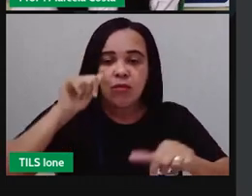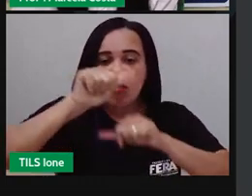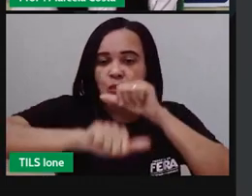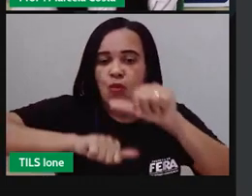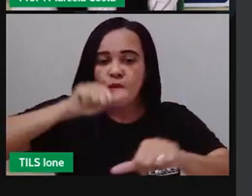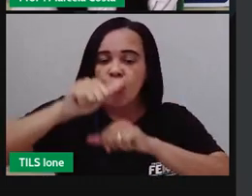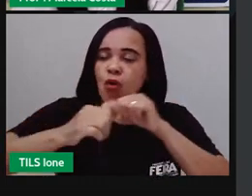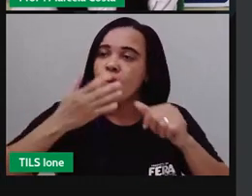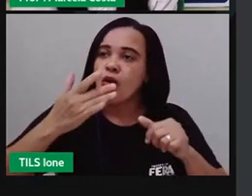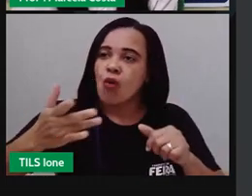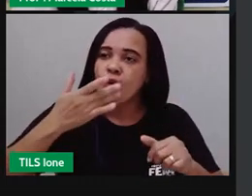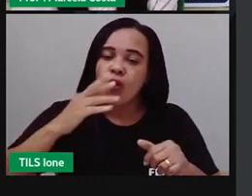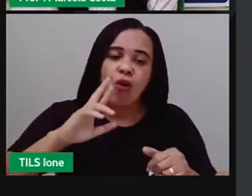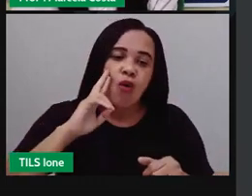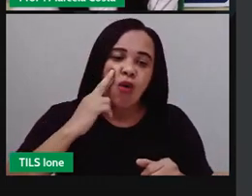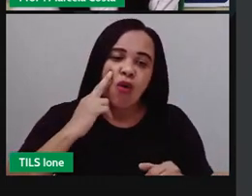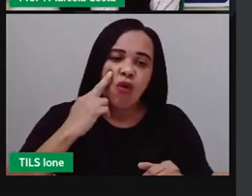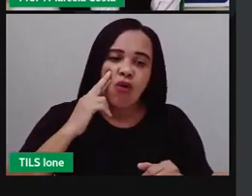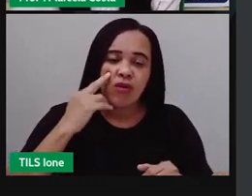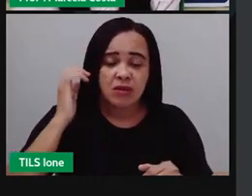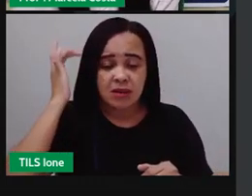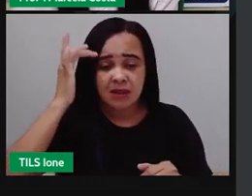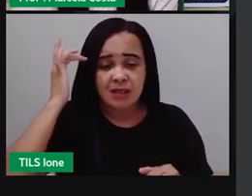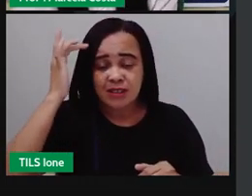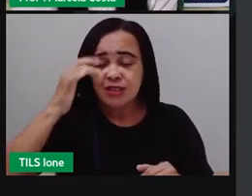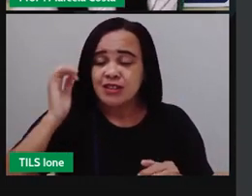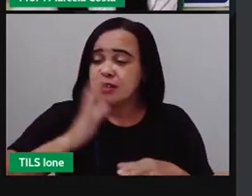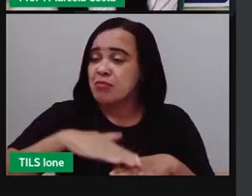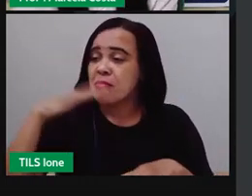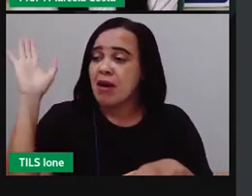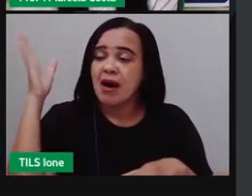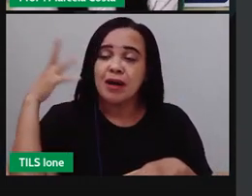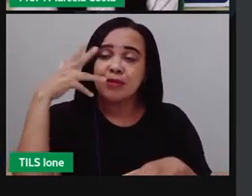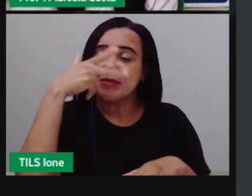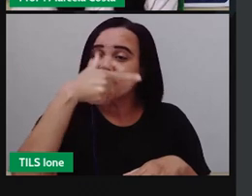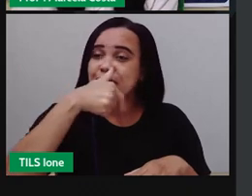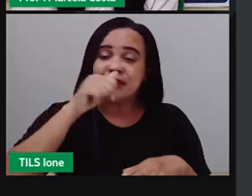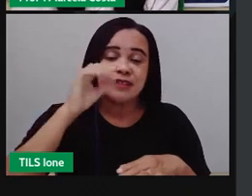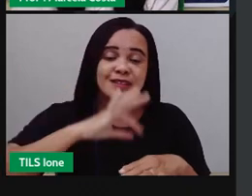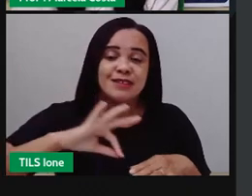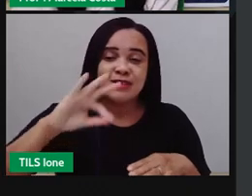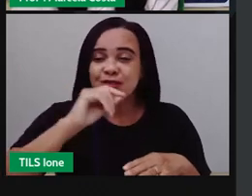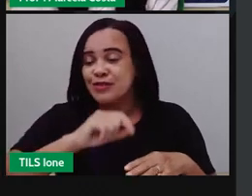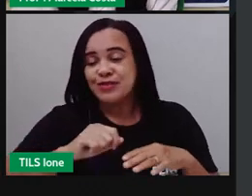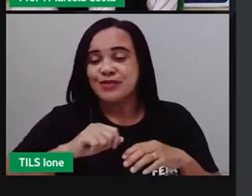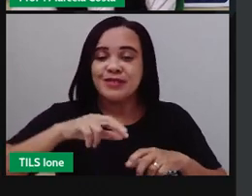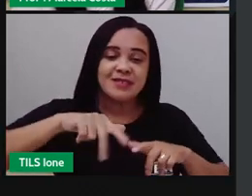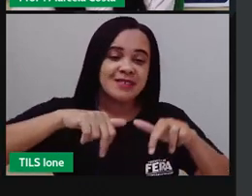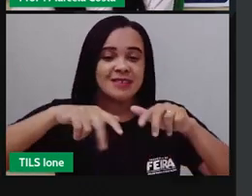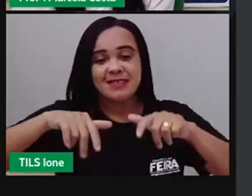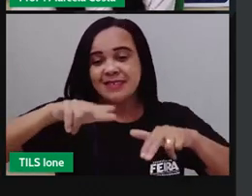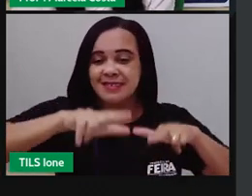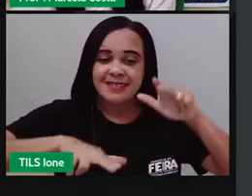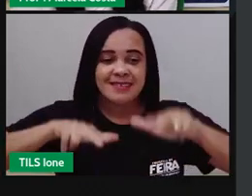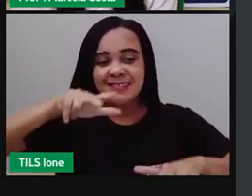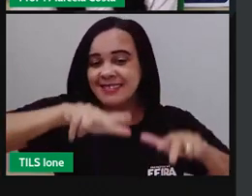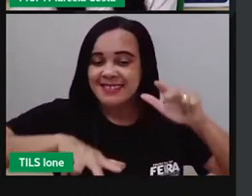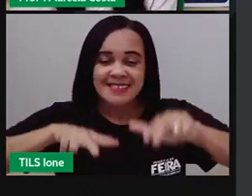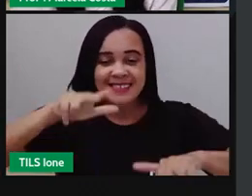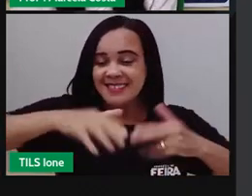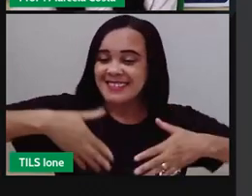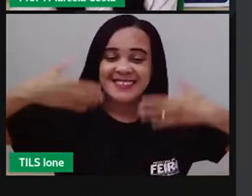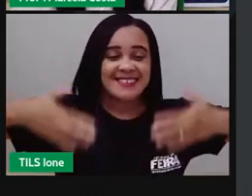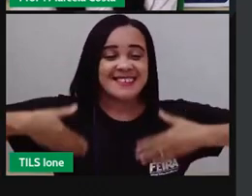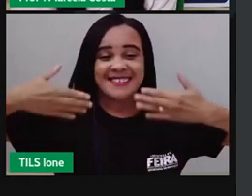para a cor de rosa. Que ele achava a mais bonita de todas. E saiu para o sol, contente da vida.